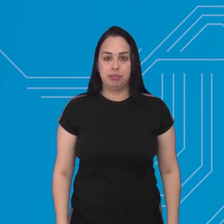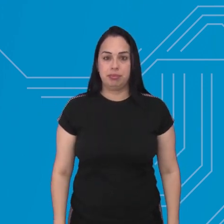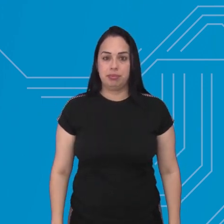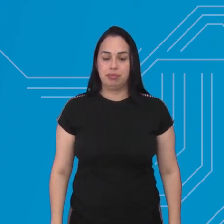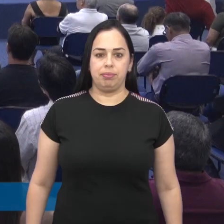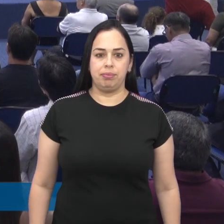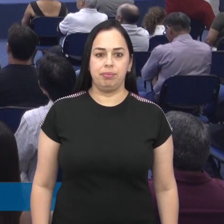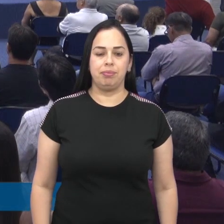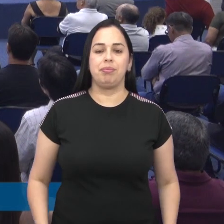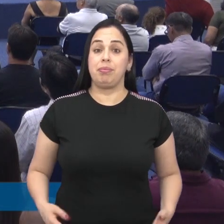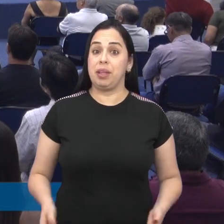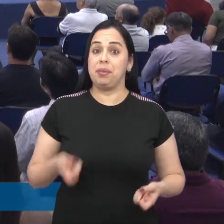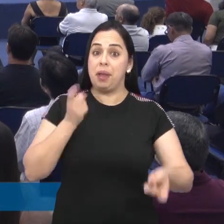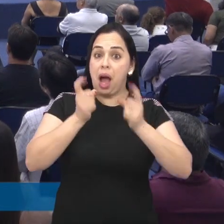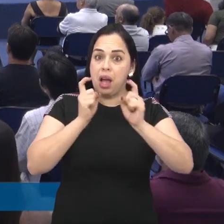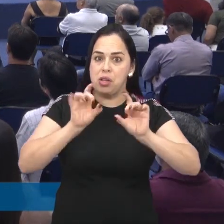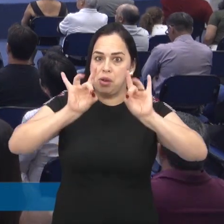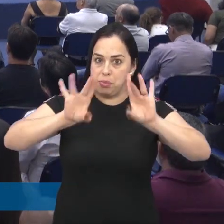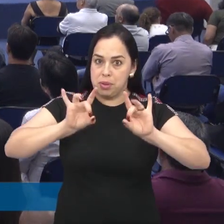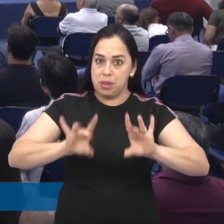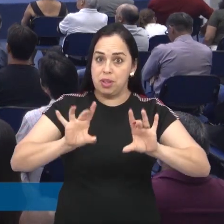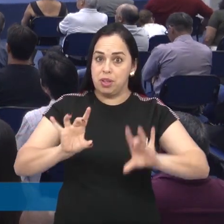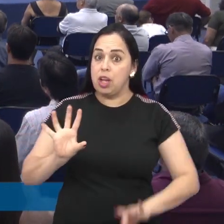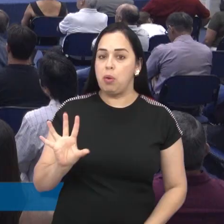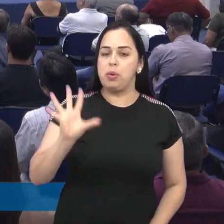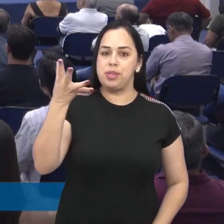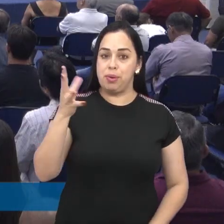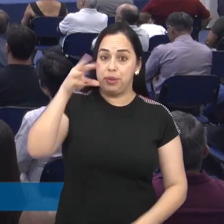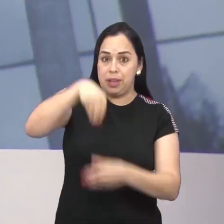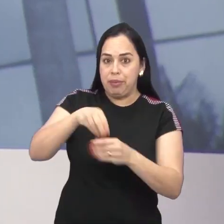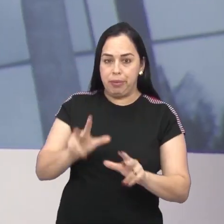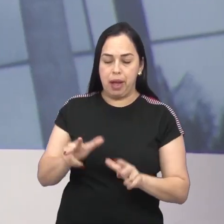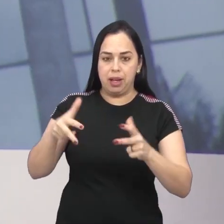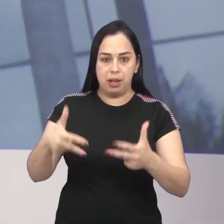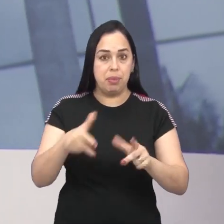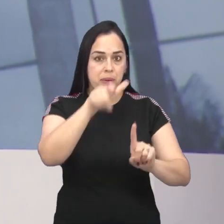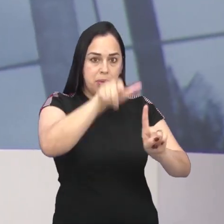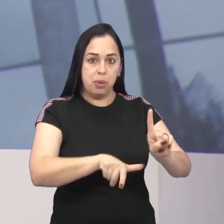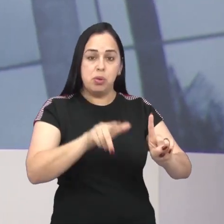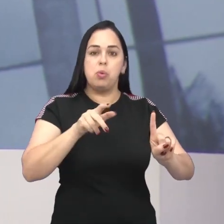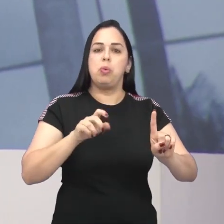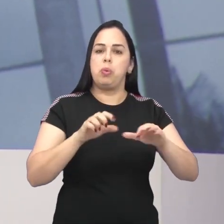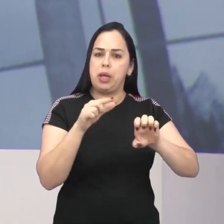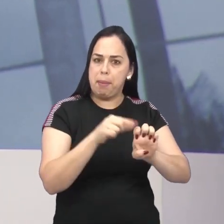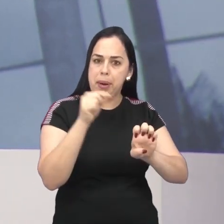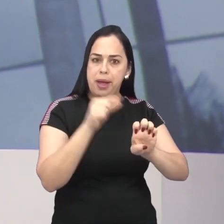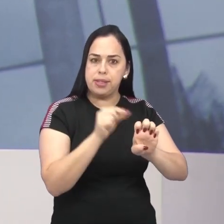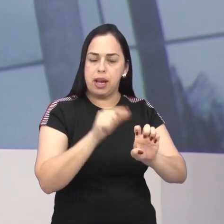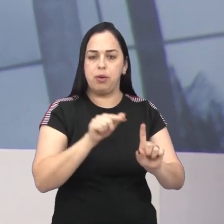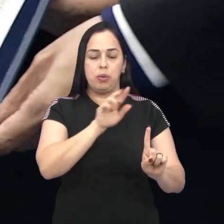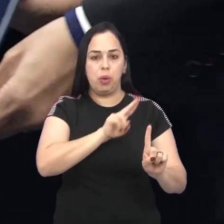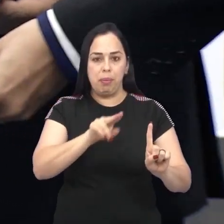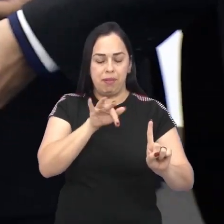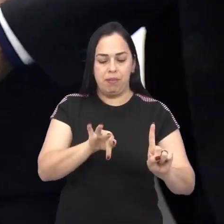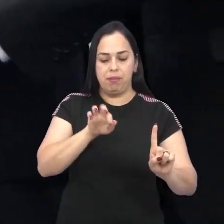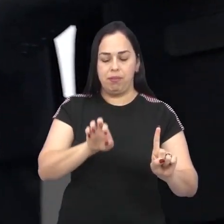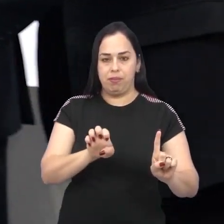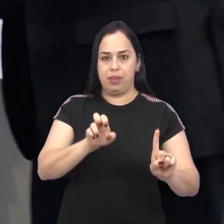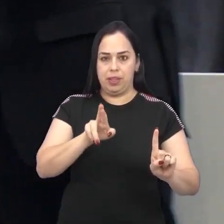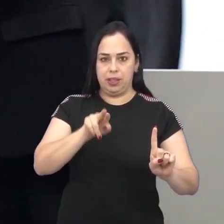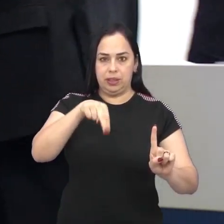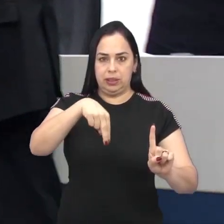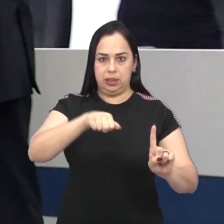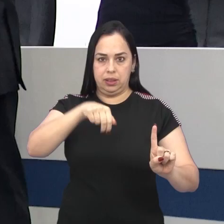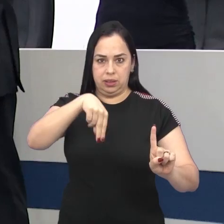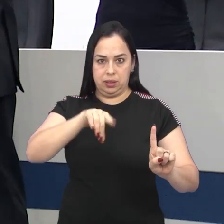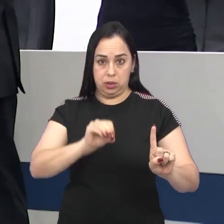Clube. Em sessão solene realizada no plenário da Câmara, o empresário Fernando Augusto Evaristo recebeu o título